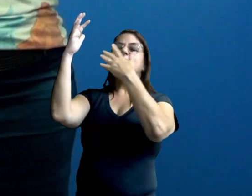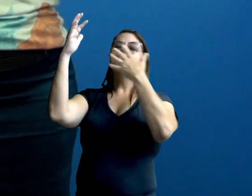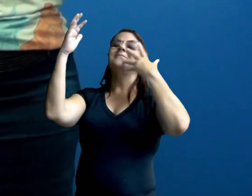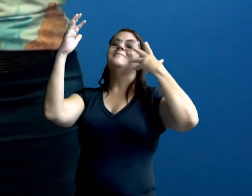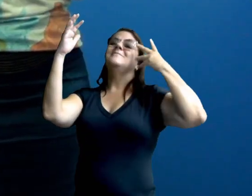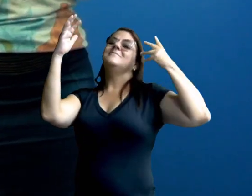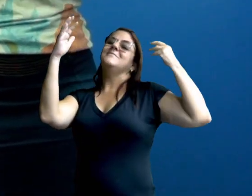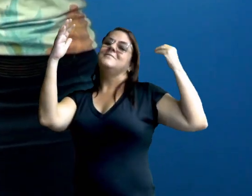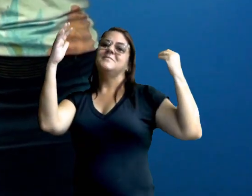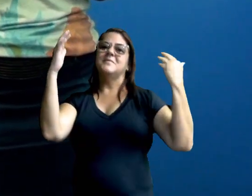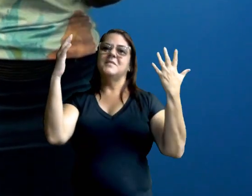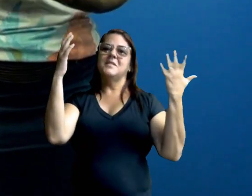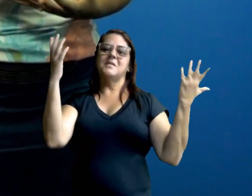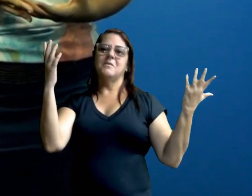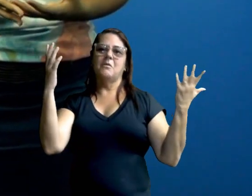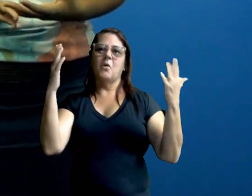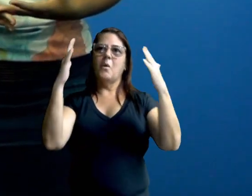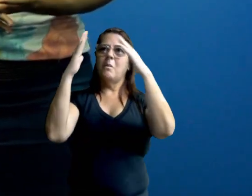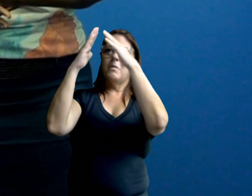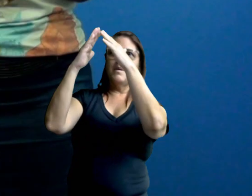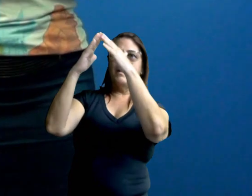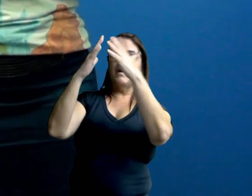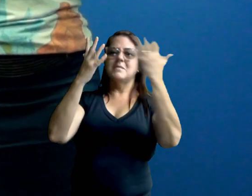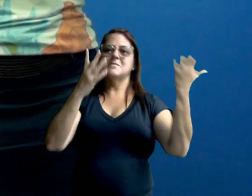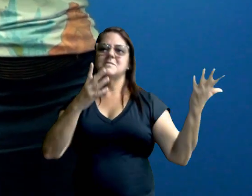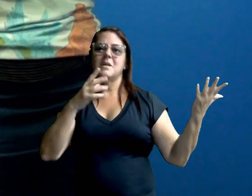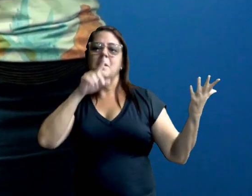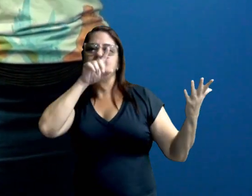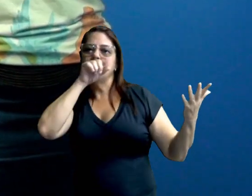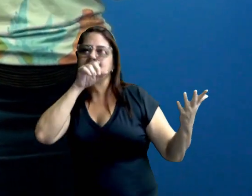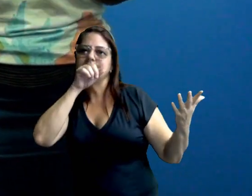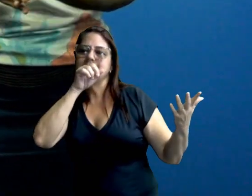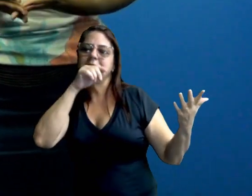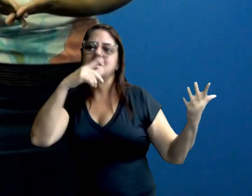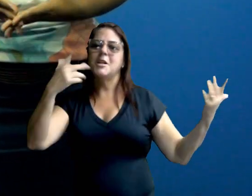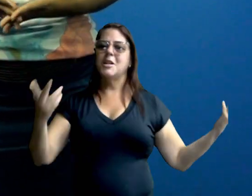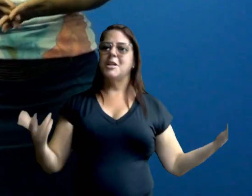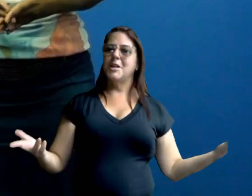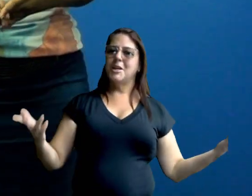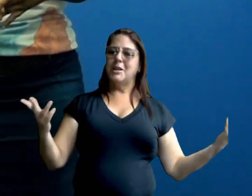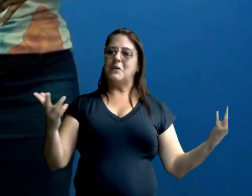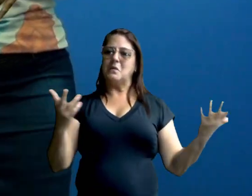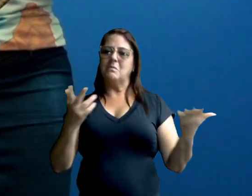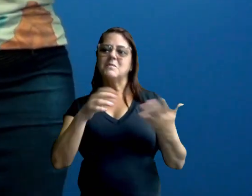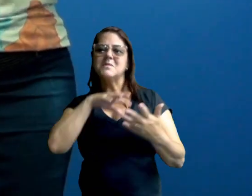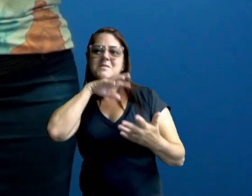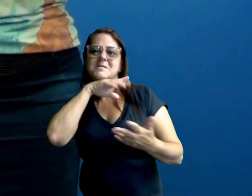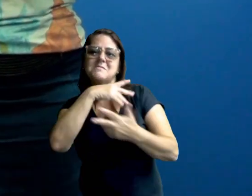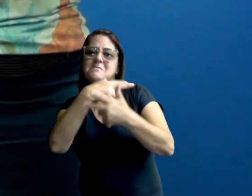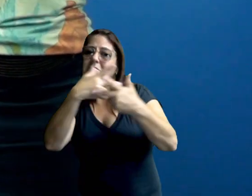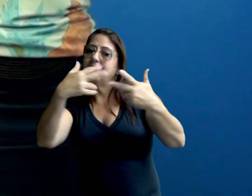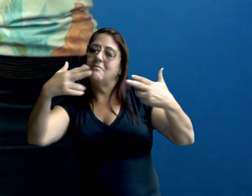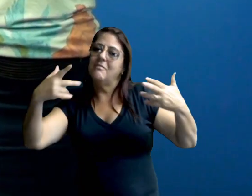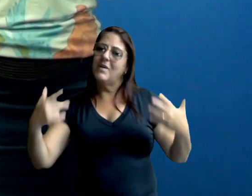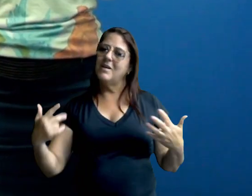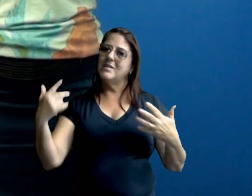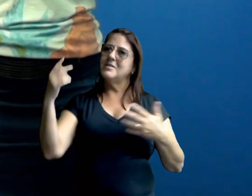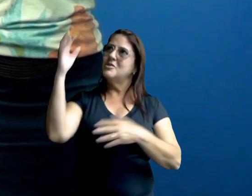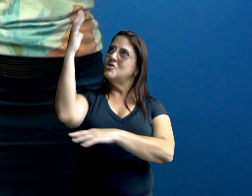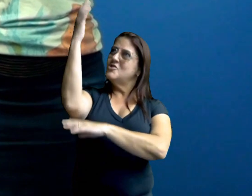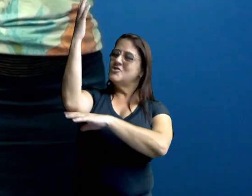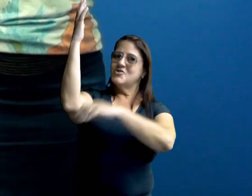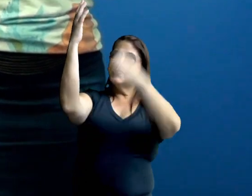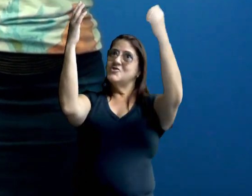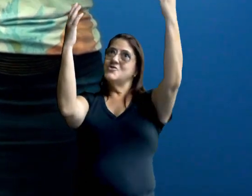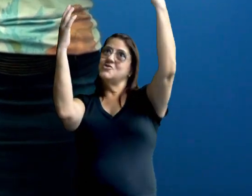como casas, como abrigos de muitos animais, tá? Elas nos dão sombra. Então, assim, é muito importante